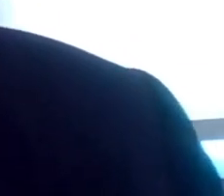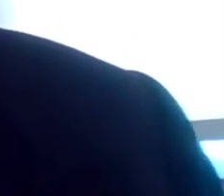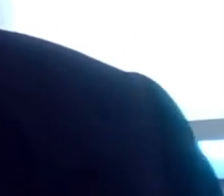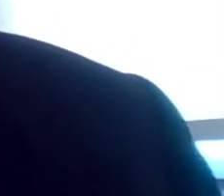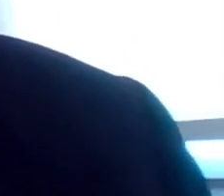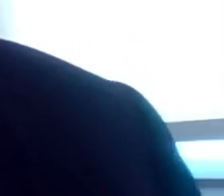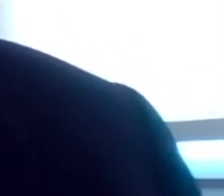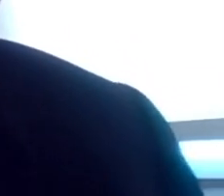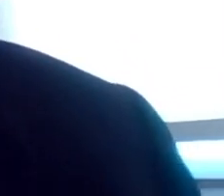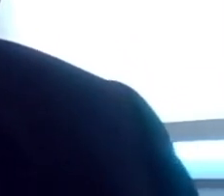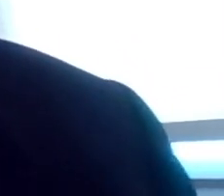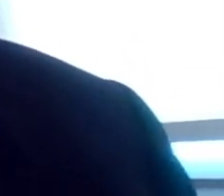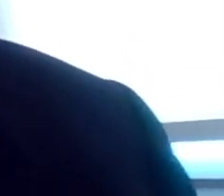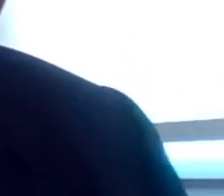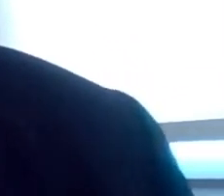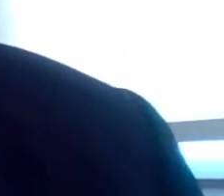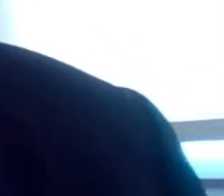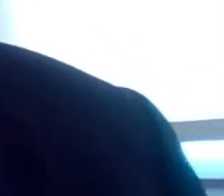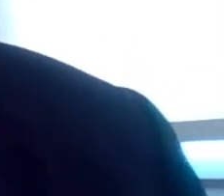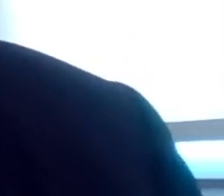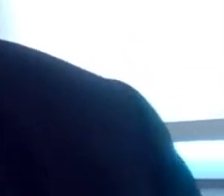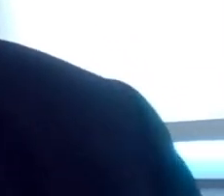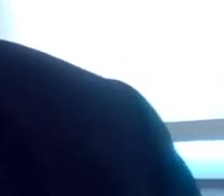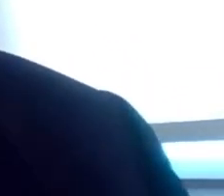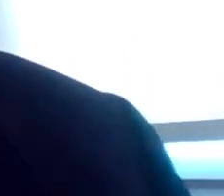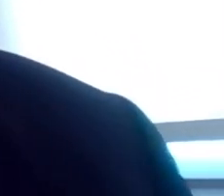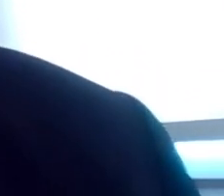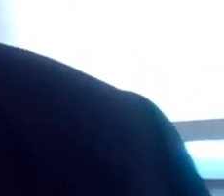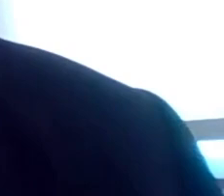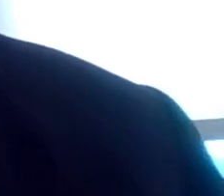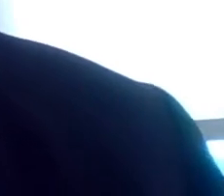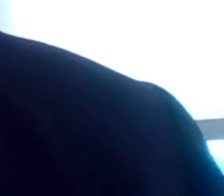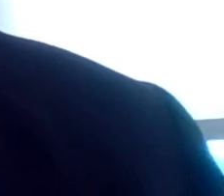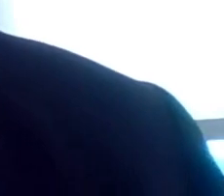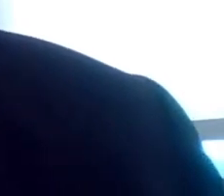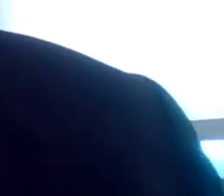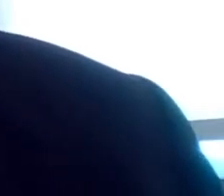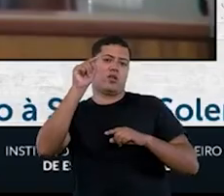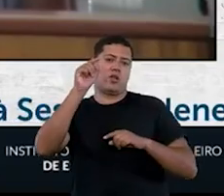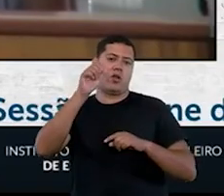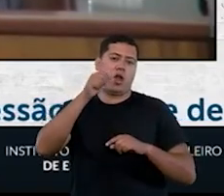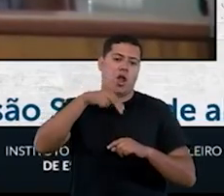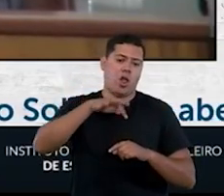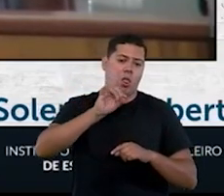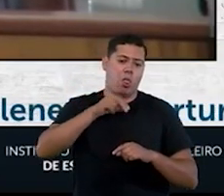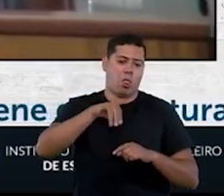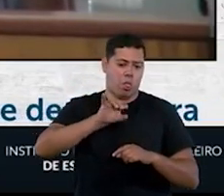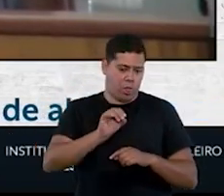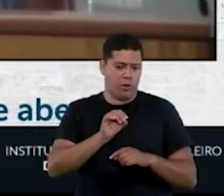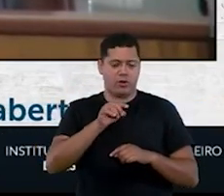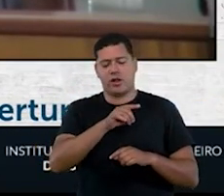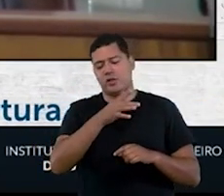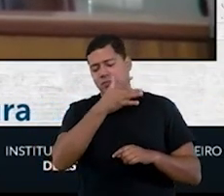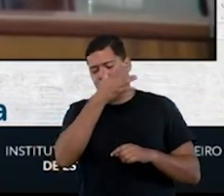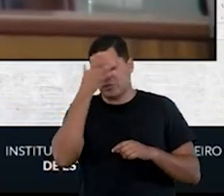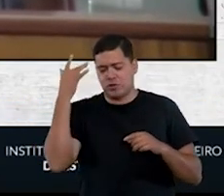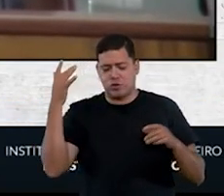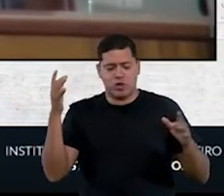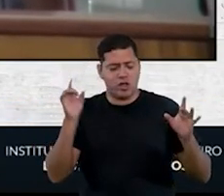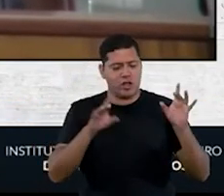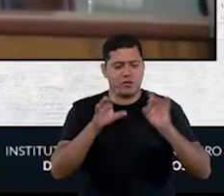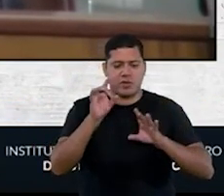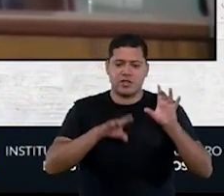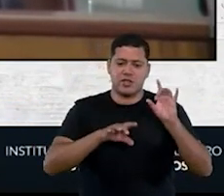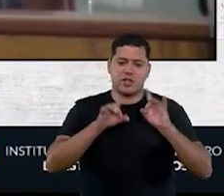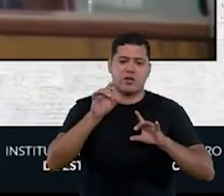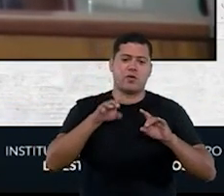vez mais a respeito deste tema dentro das nossas relações humanas. O presidente do Instituto